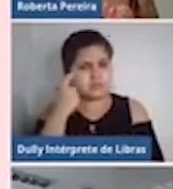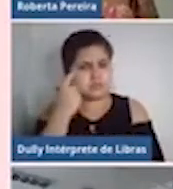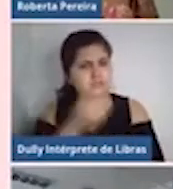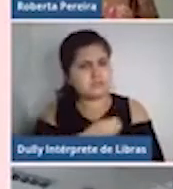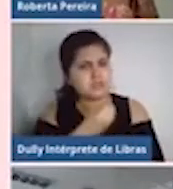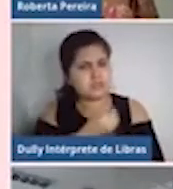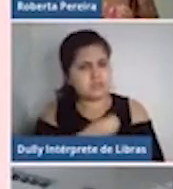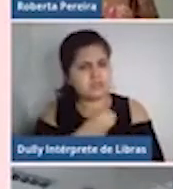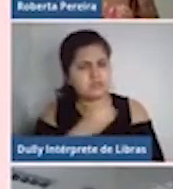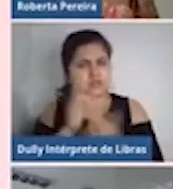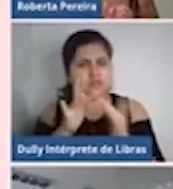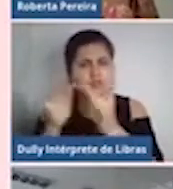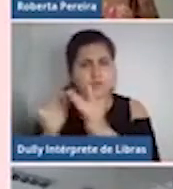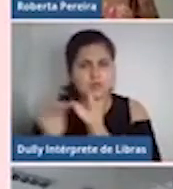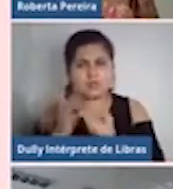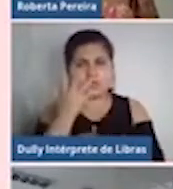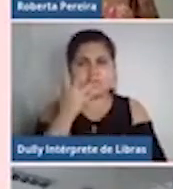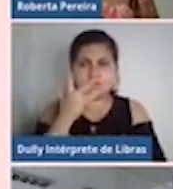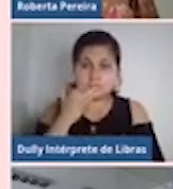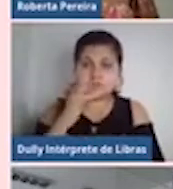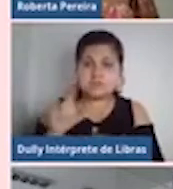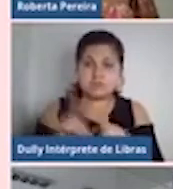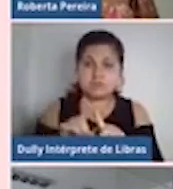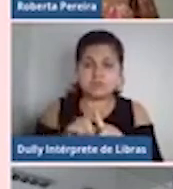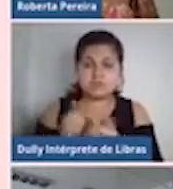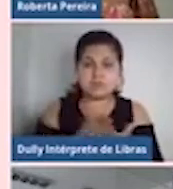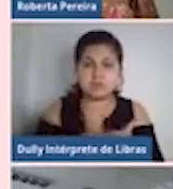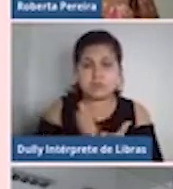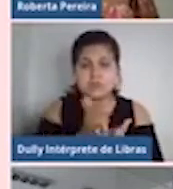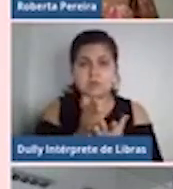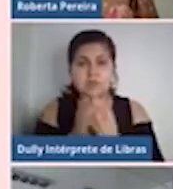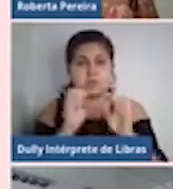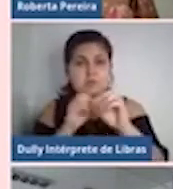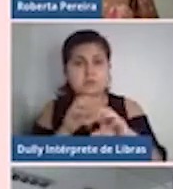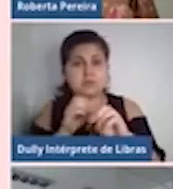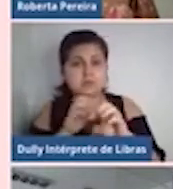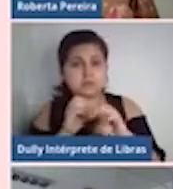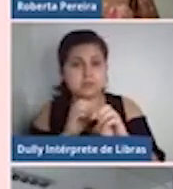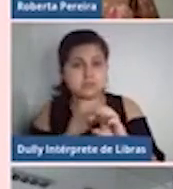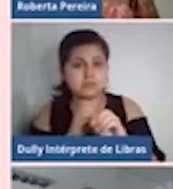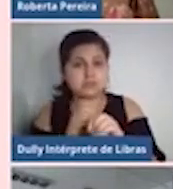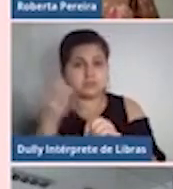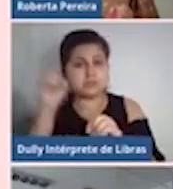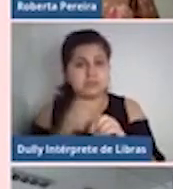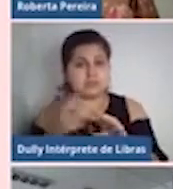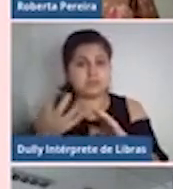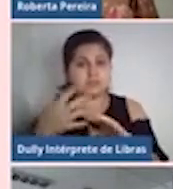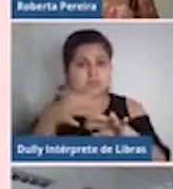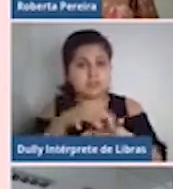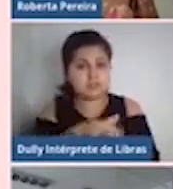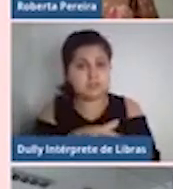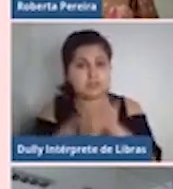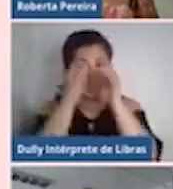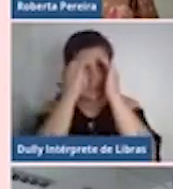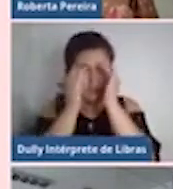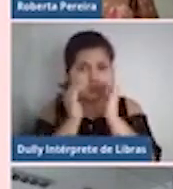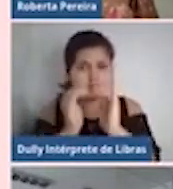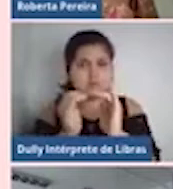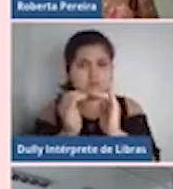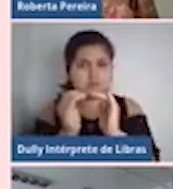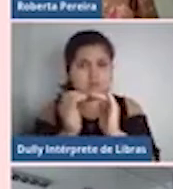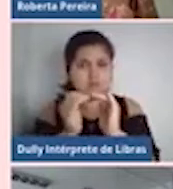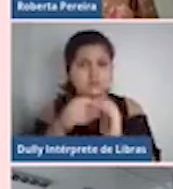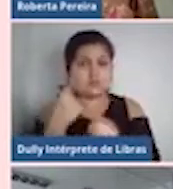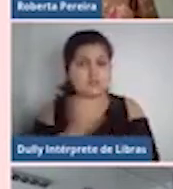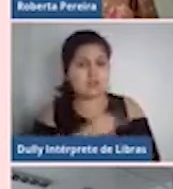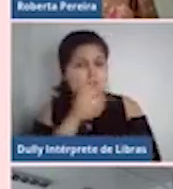e conviver com as crianças, né, permeados por uma educação que seja inclusiva, respeitosa, que a